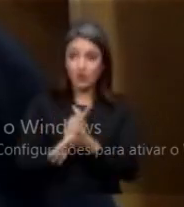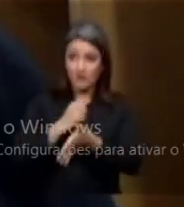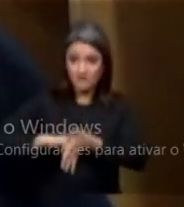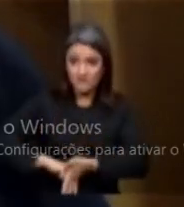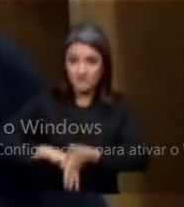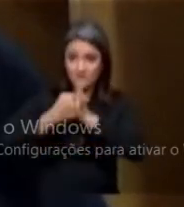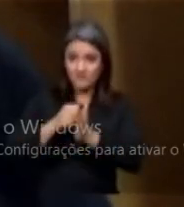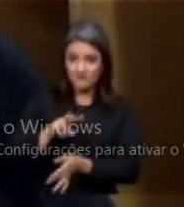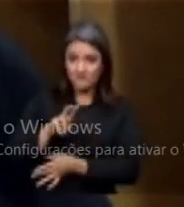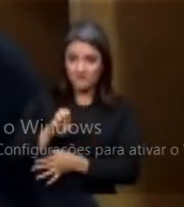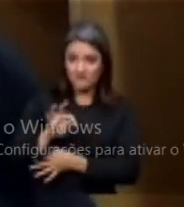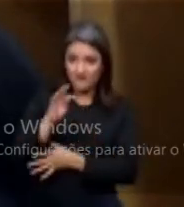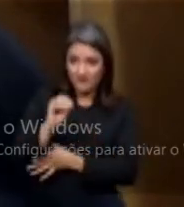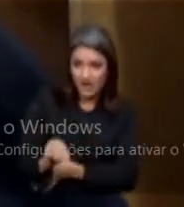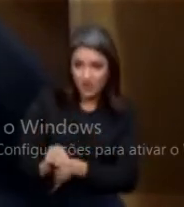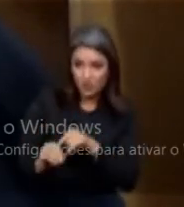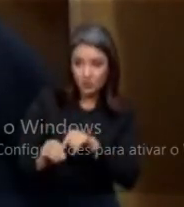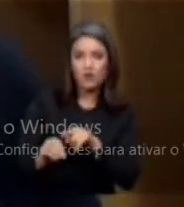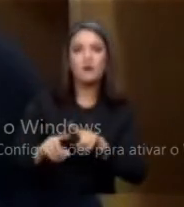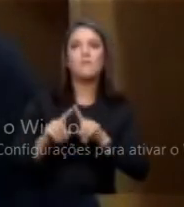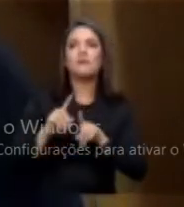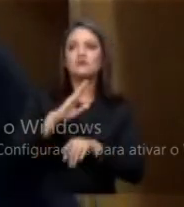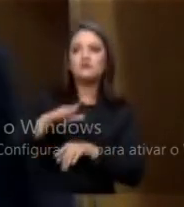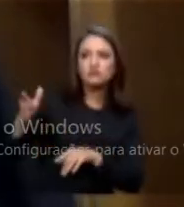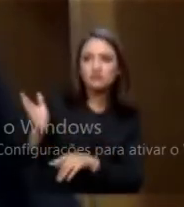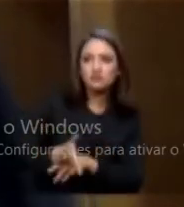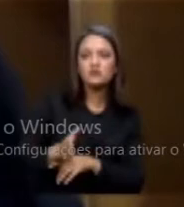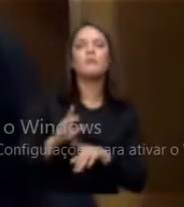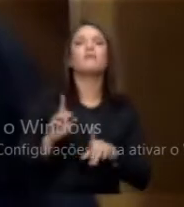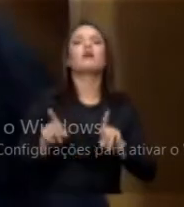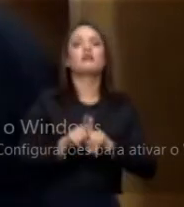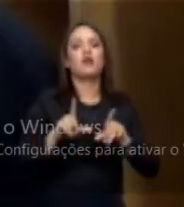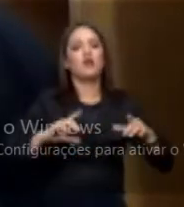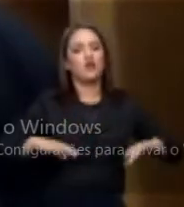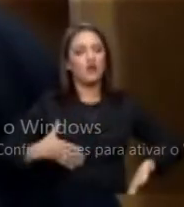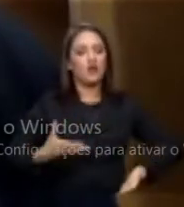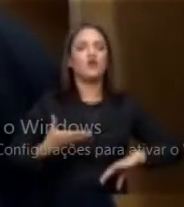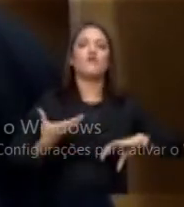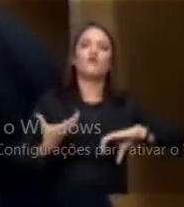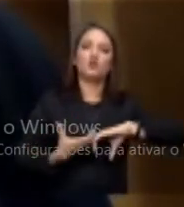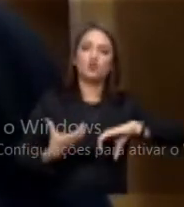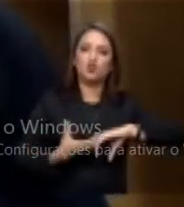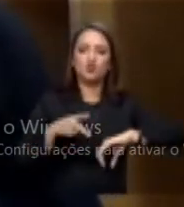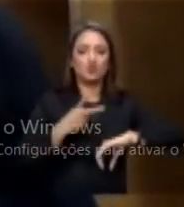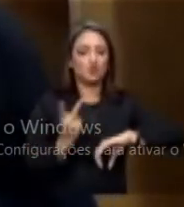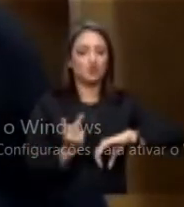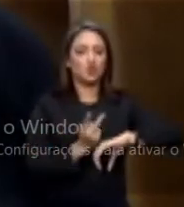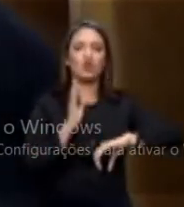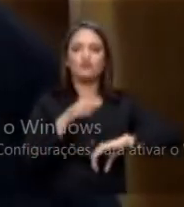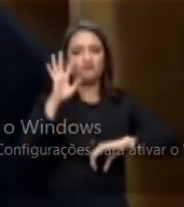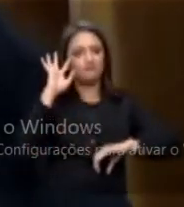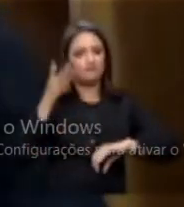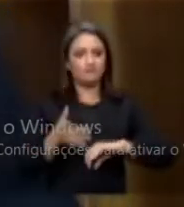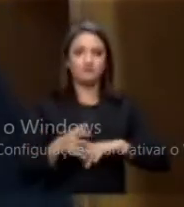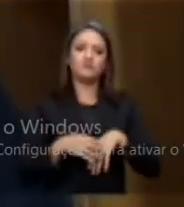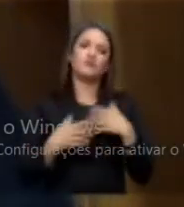manifestação bicameral sobre aquelas regras. Então, entende o Ministério Público que a tese da emenda